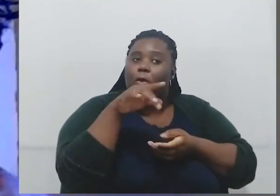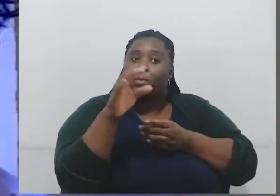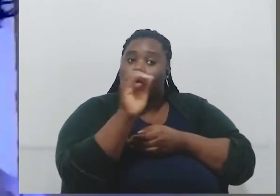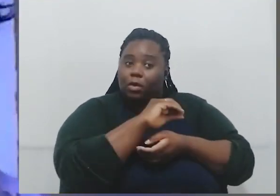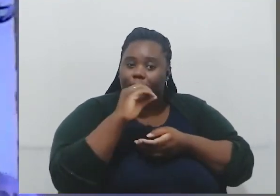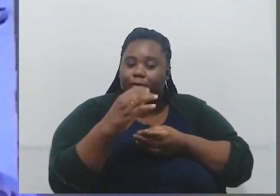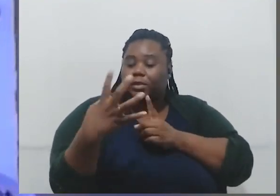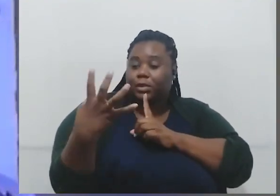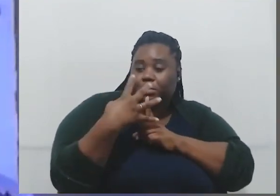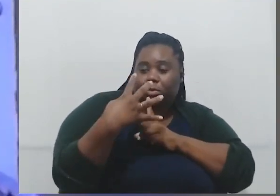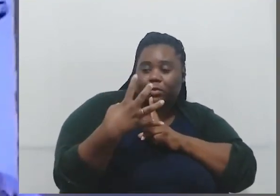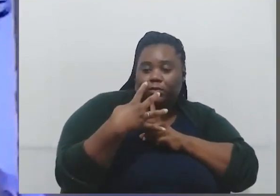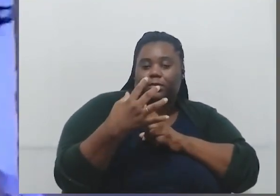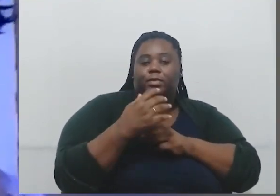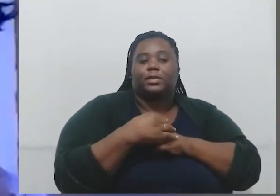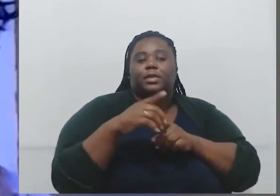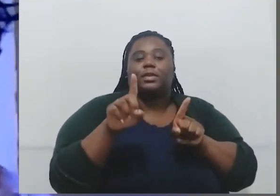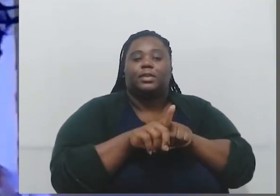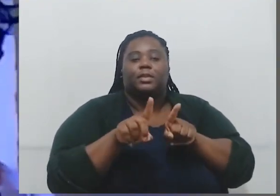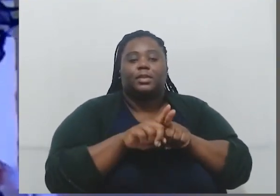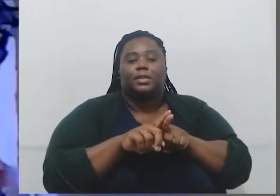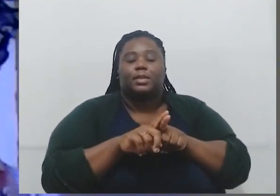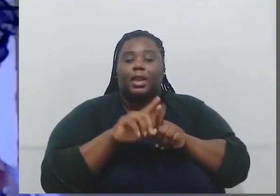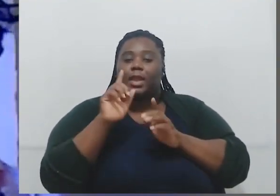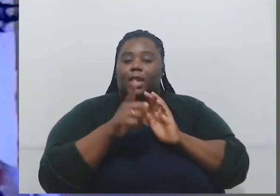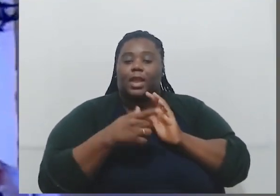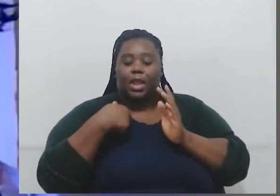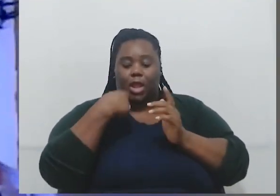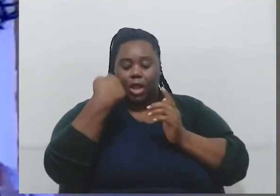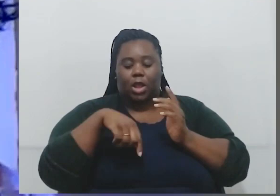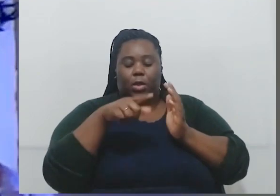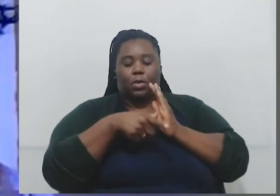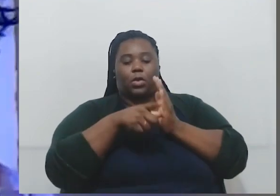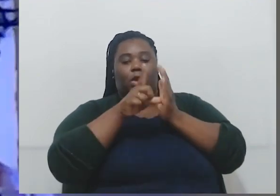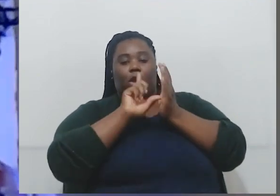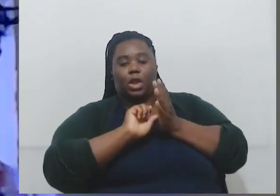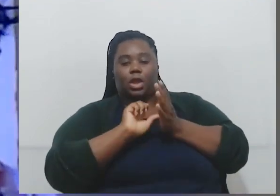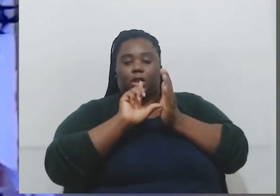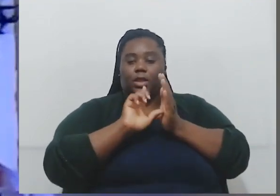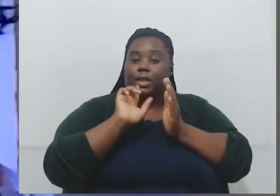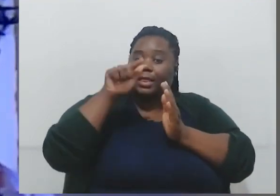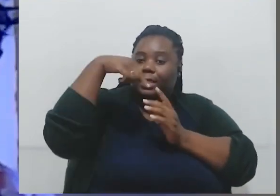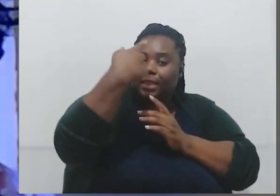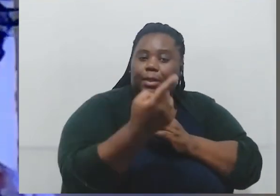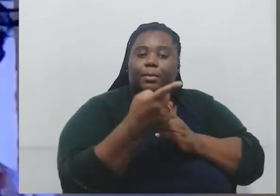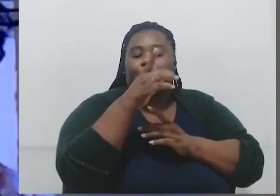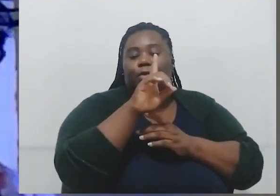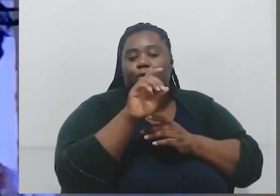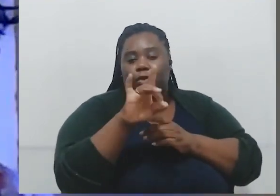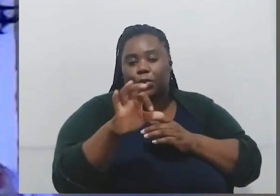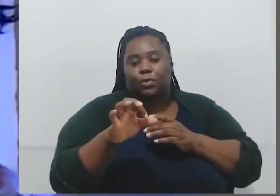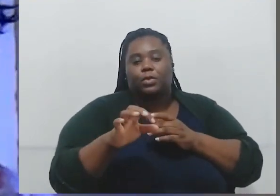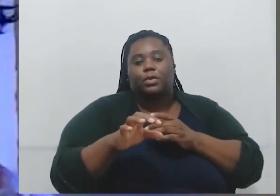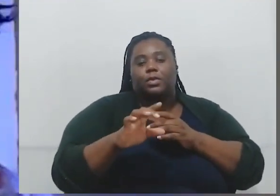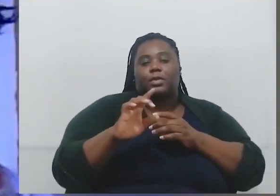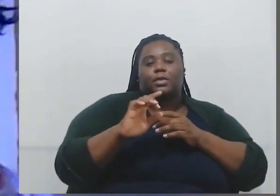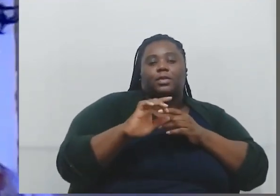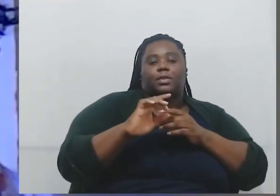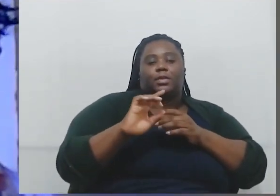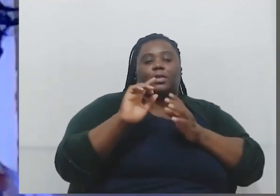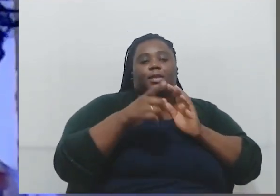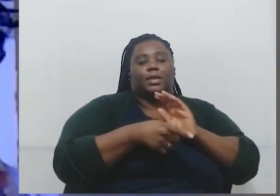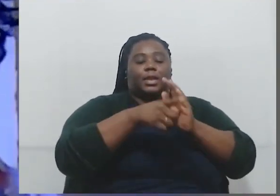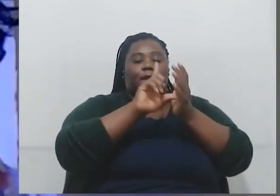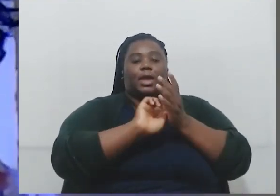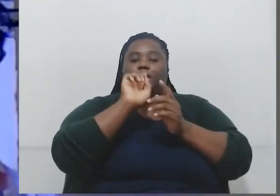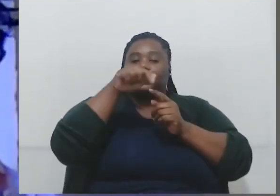muito. Então tem o Francis antes e depois de Dudude, depois tem um Francis antes e